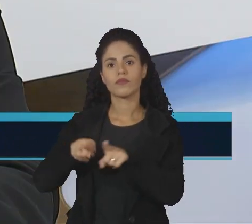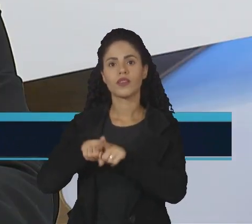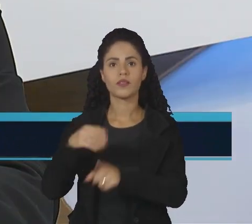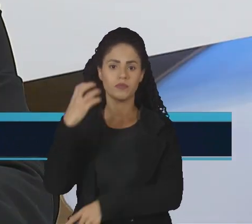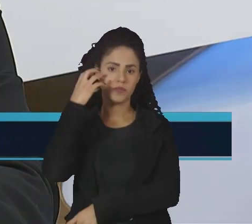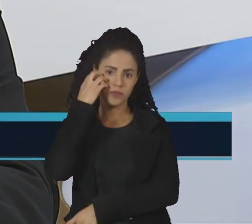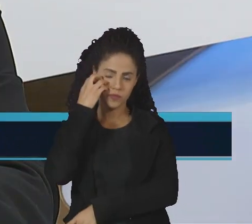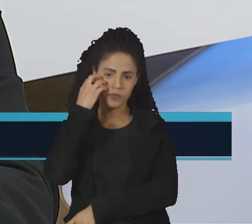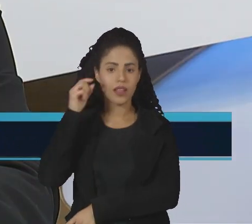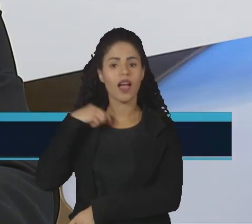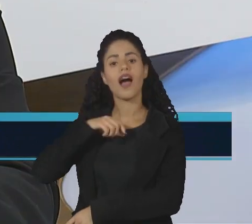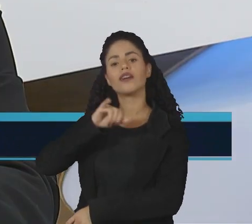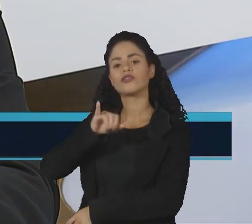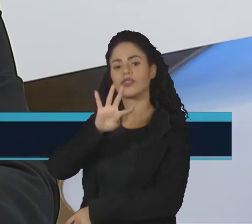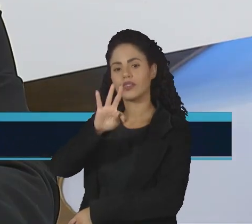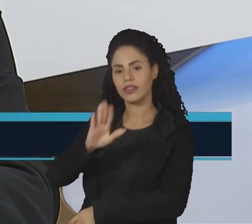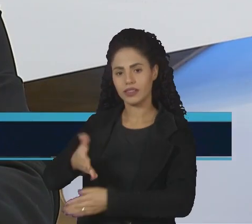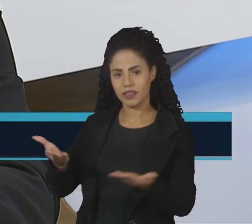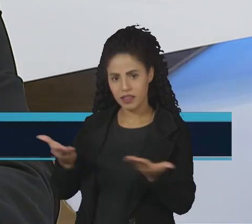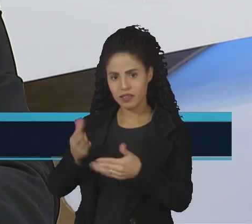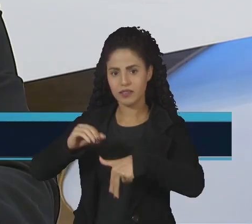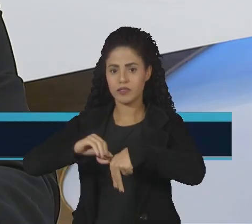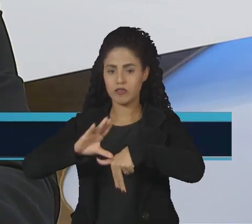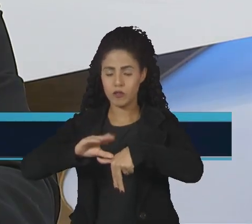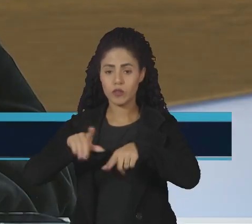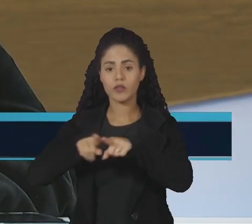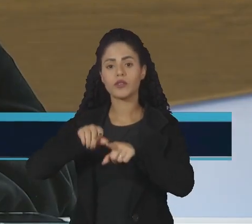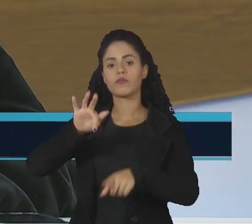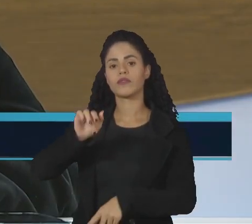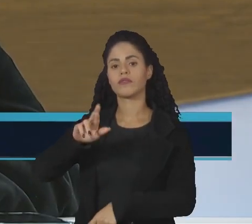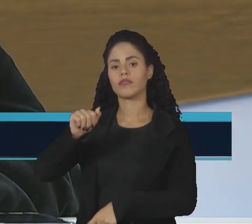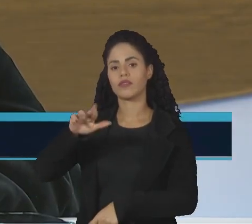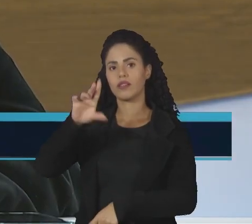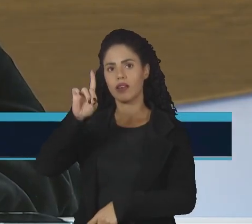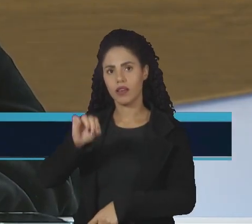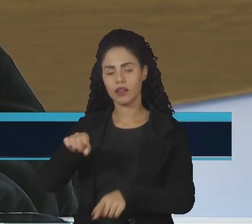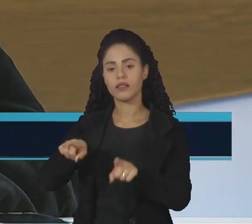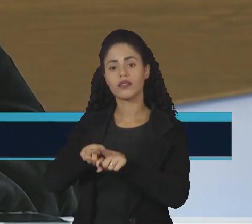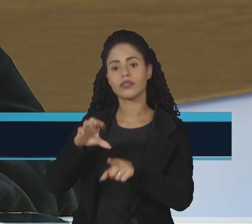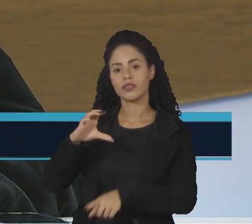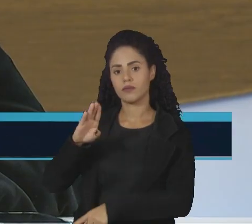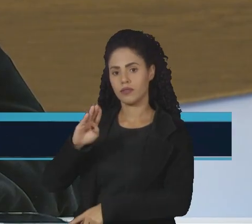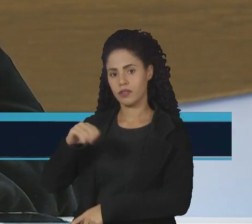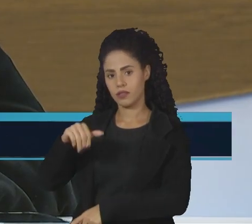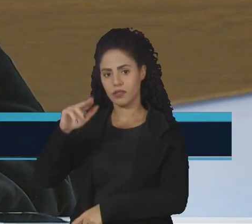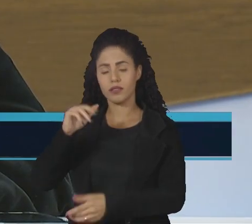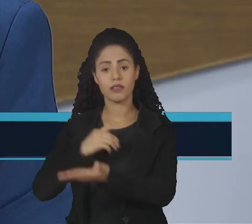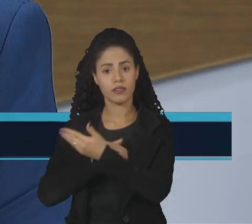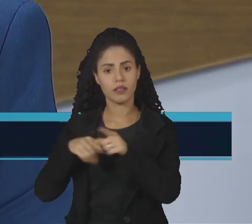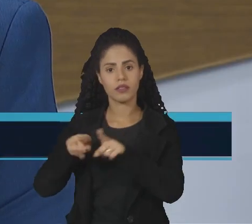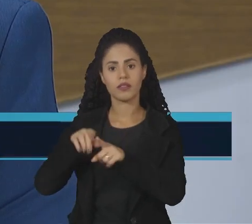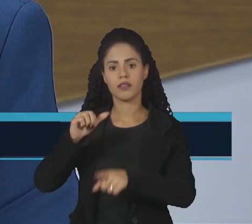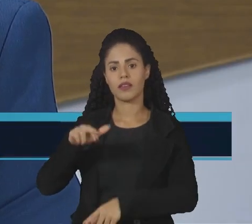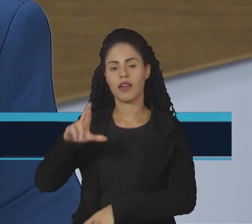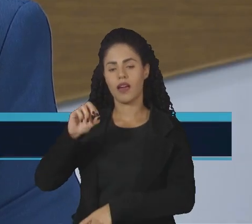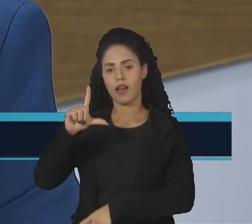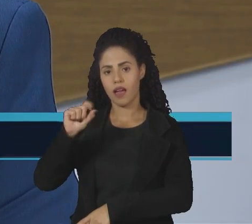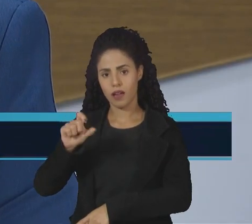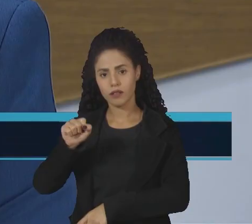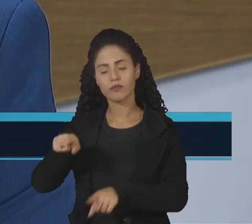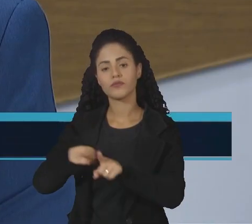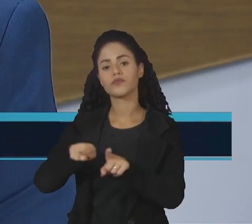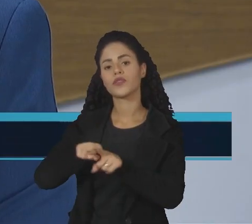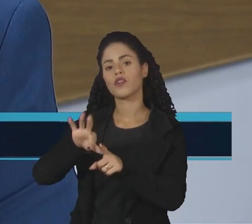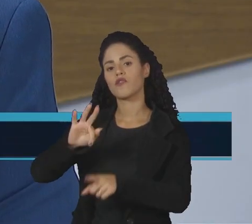Ribeiro, apresentadora do Jornal da Tarde da TV Cultura, Fernando Andrade, apresentador da Rádio CBN, Carlos Petrocilo, repórter da Folha de